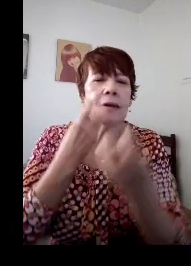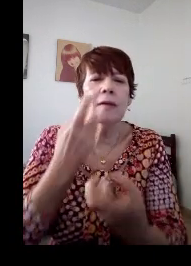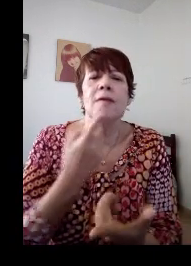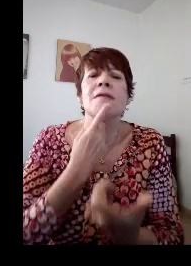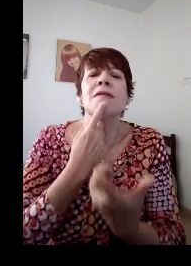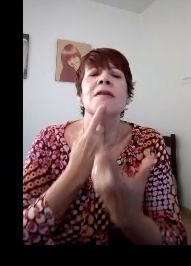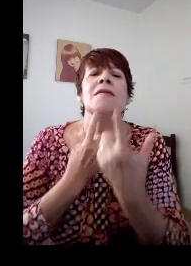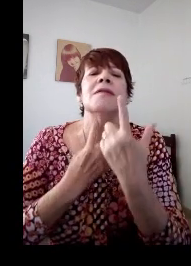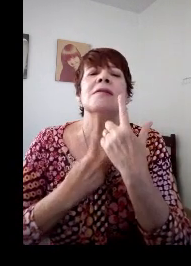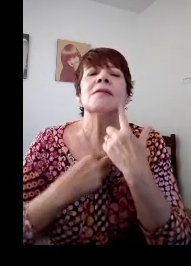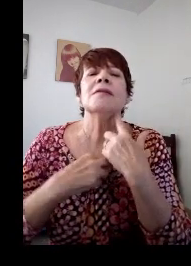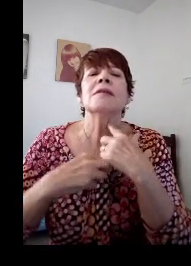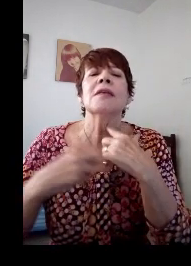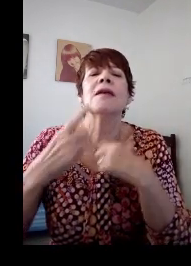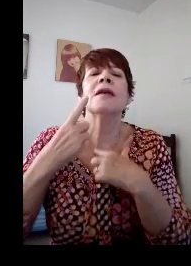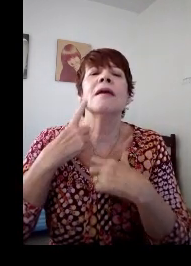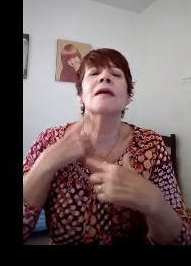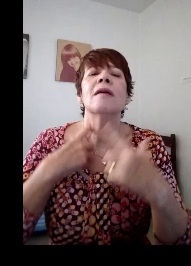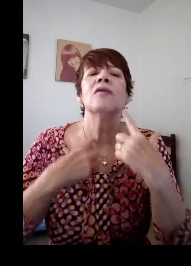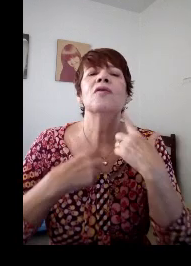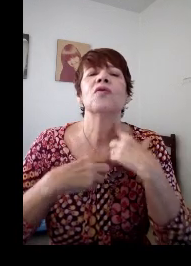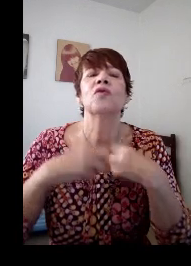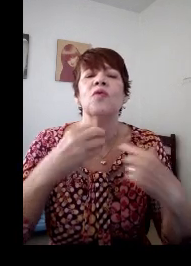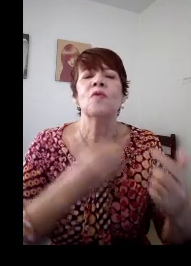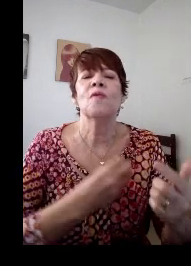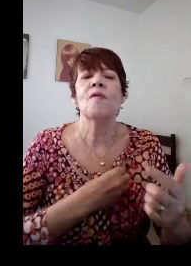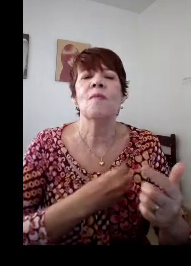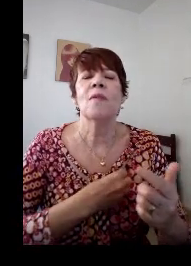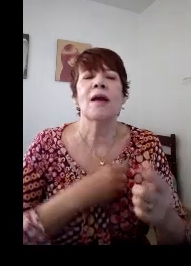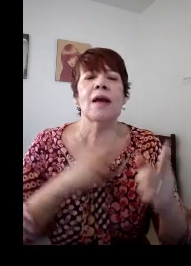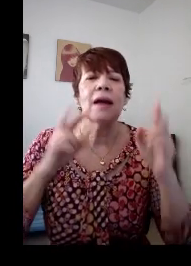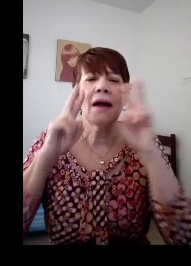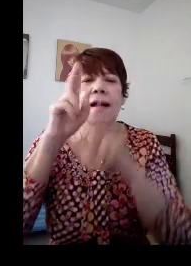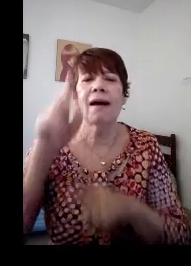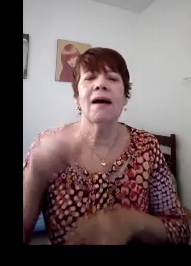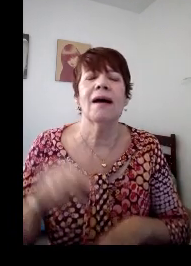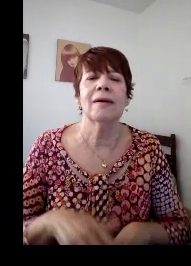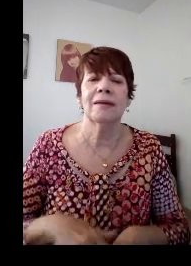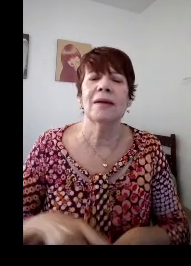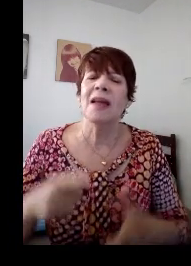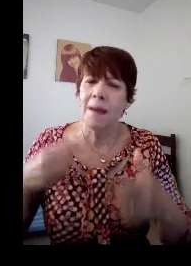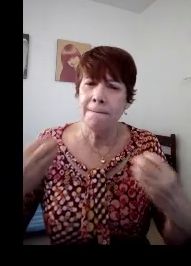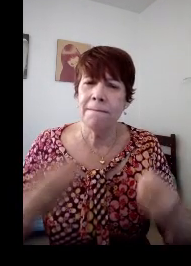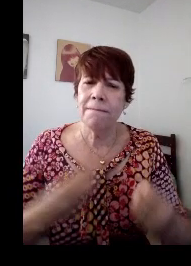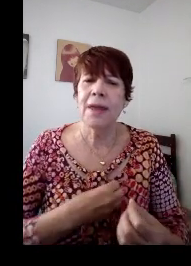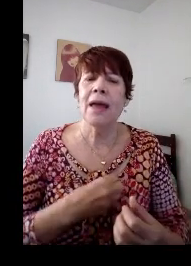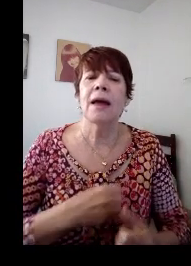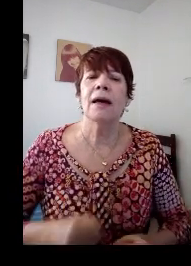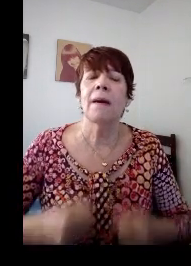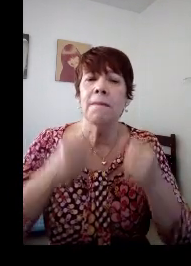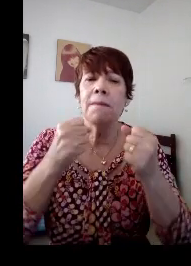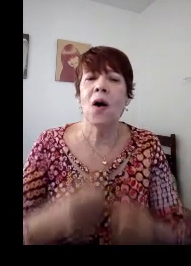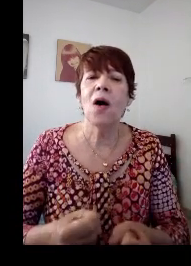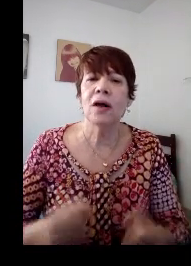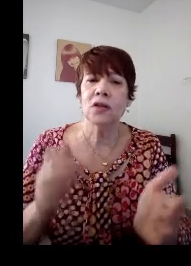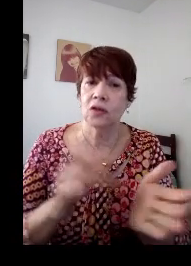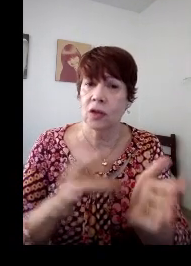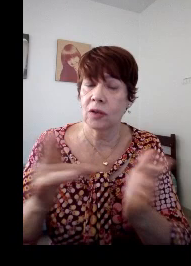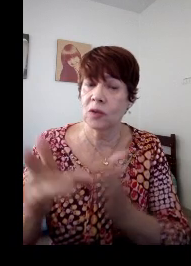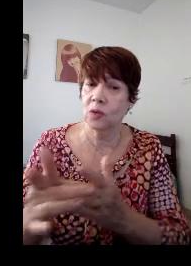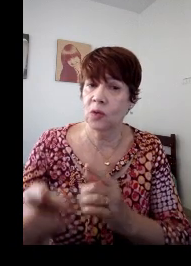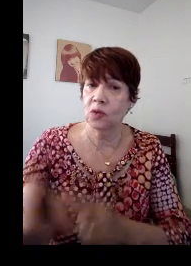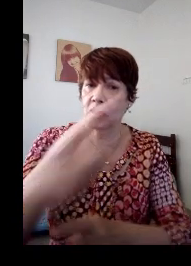frente, faça os seus desejos. Cristo já morreu na cruz, os pecados